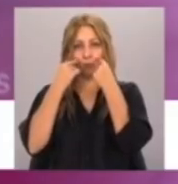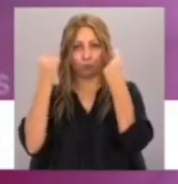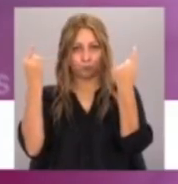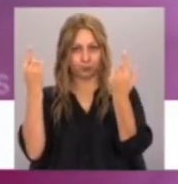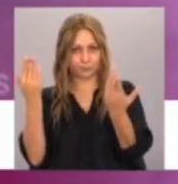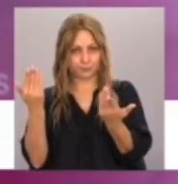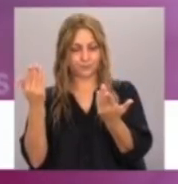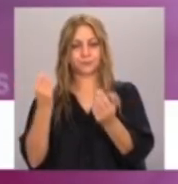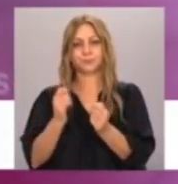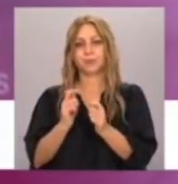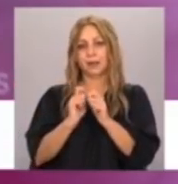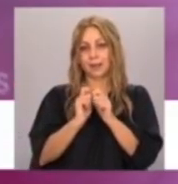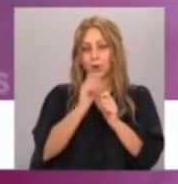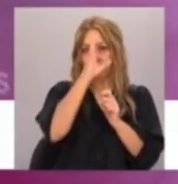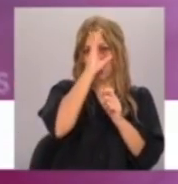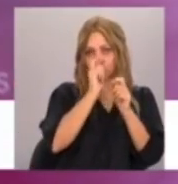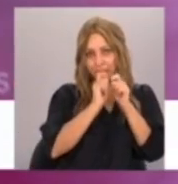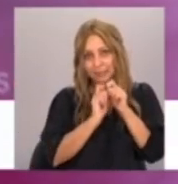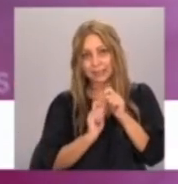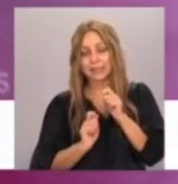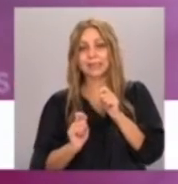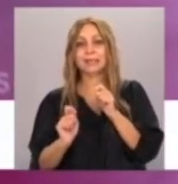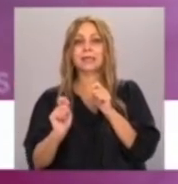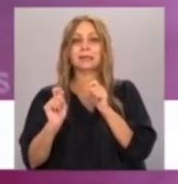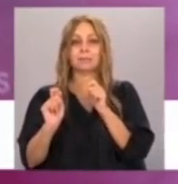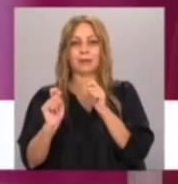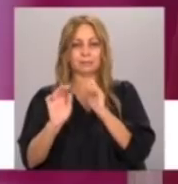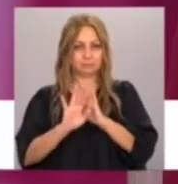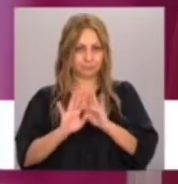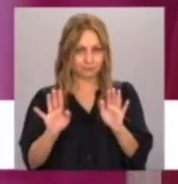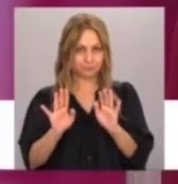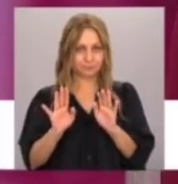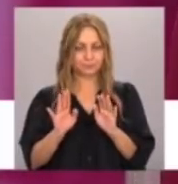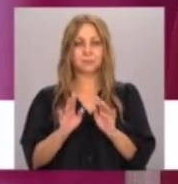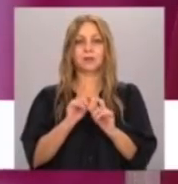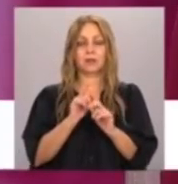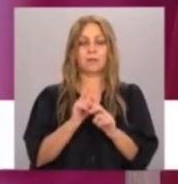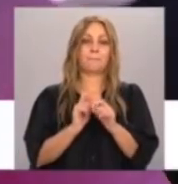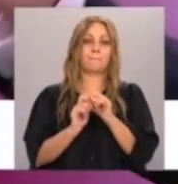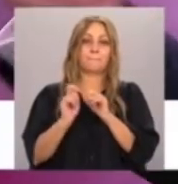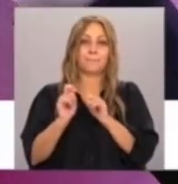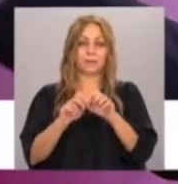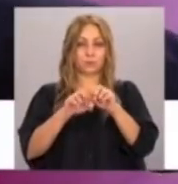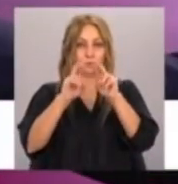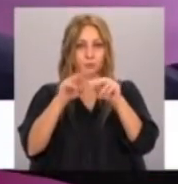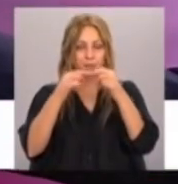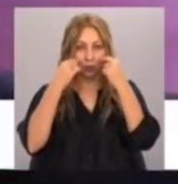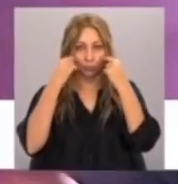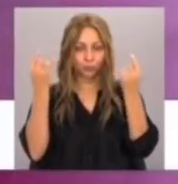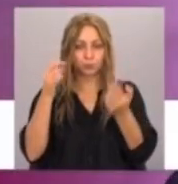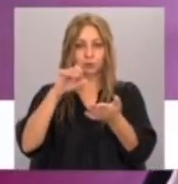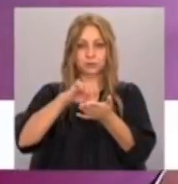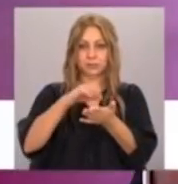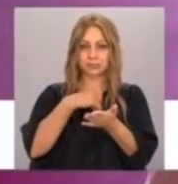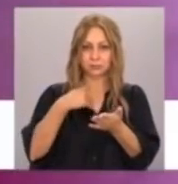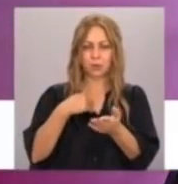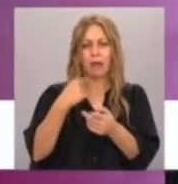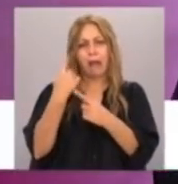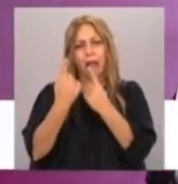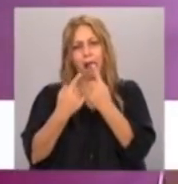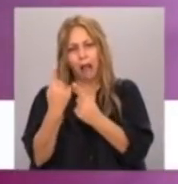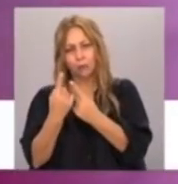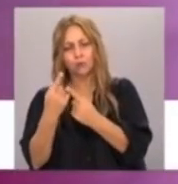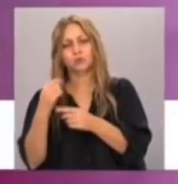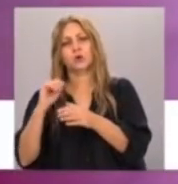função de financiamento do orçamento do estado que é público e a prestação é público hospitais públicos centros saúde etc a algumas Convenções do Sul contratações nos